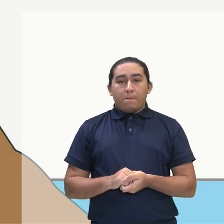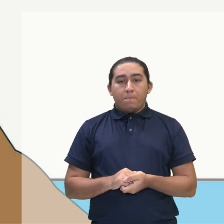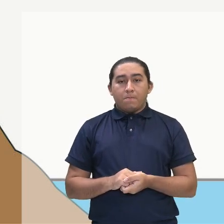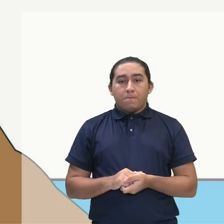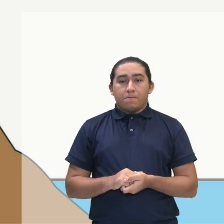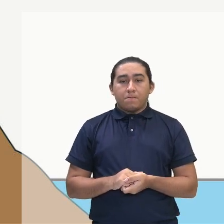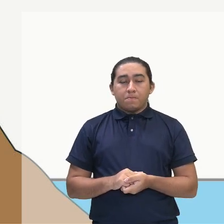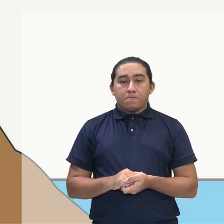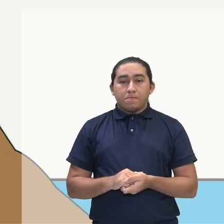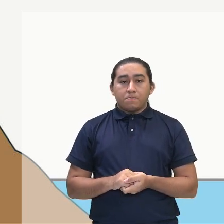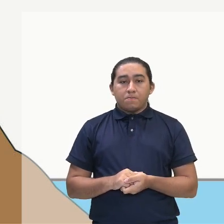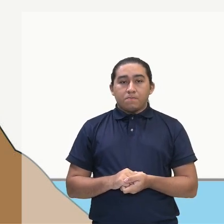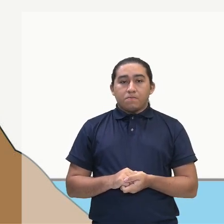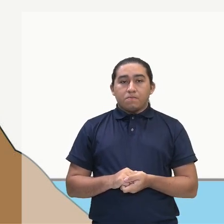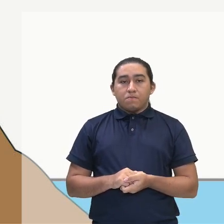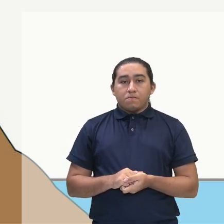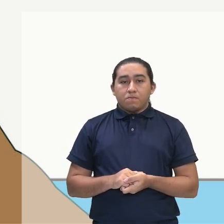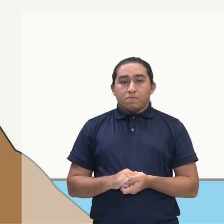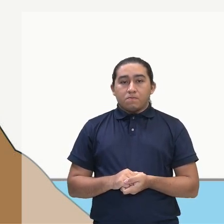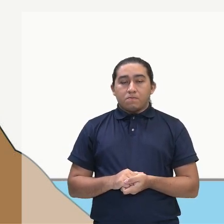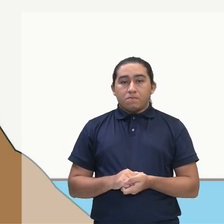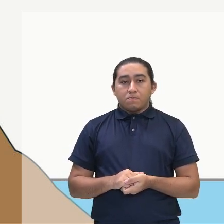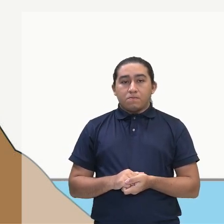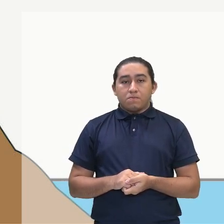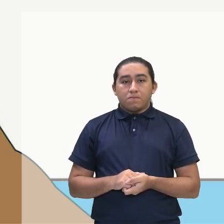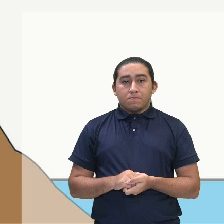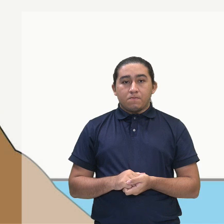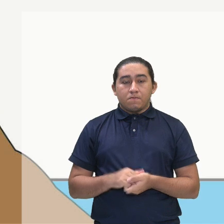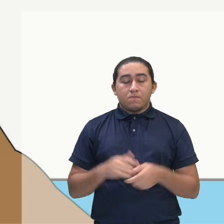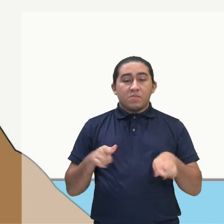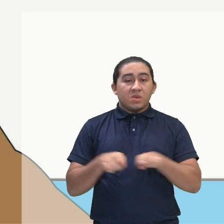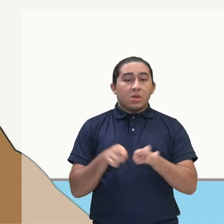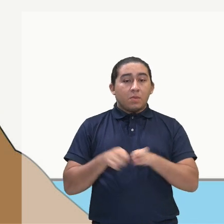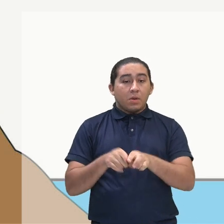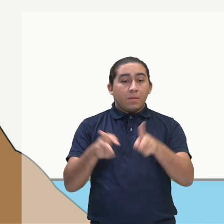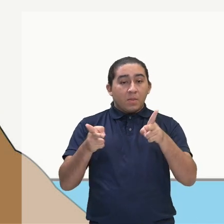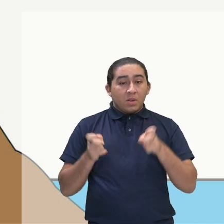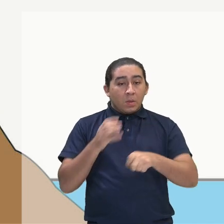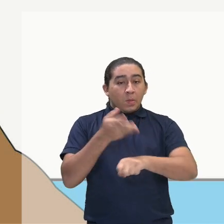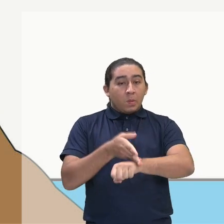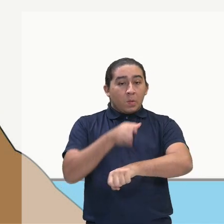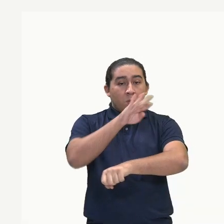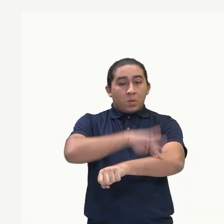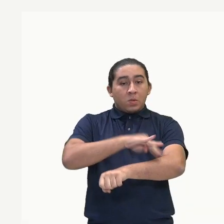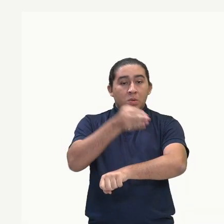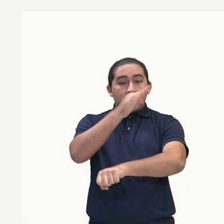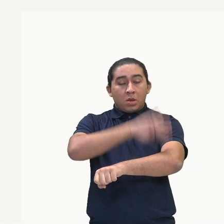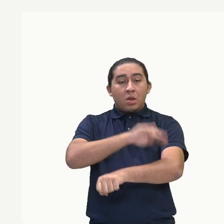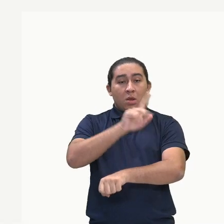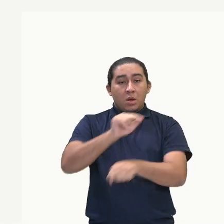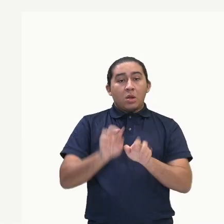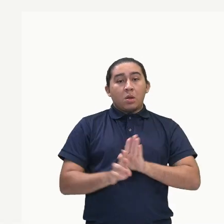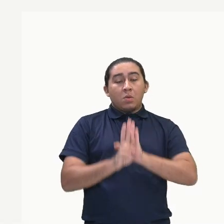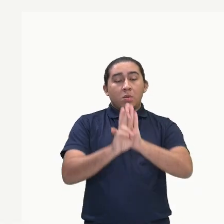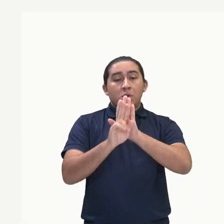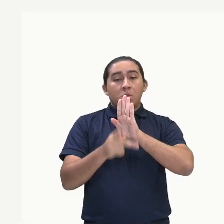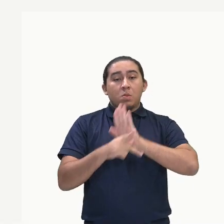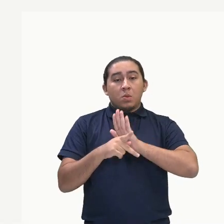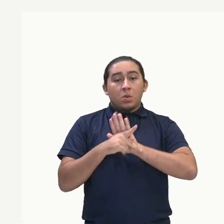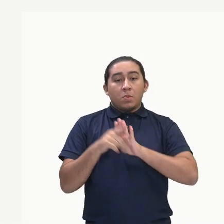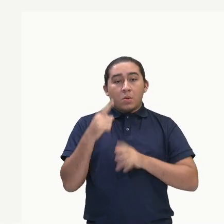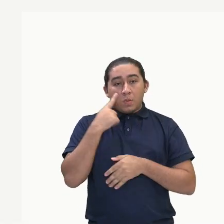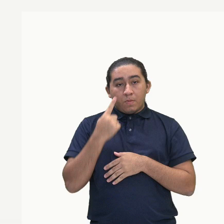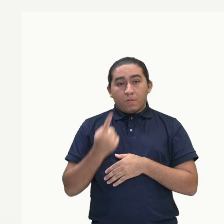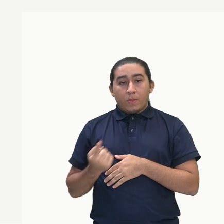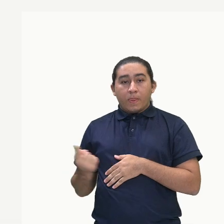disso, né, a gente vai observar também a Cordilheira dos Andes, né, que está relacionada aí com a formação da bacia, que é uma